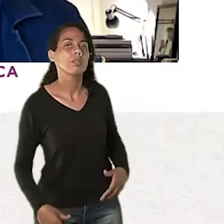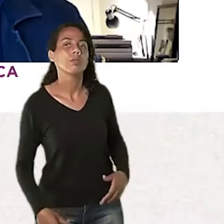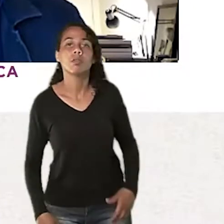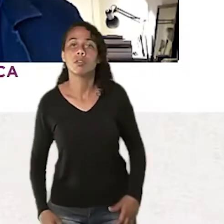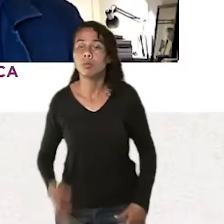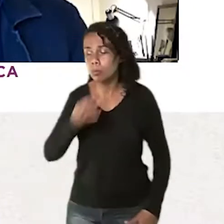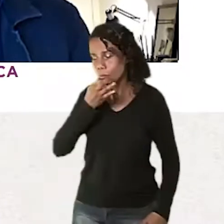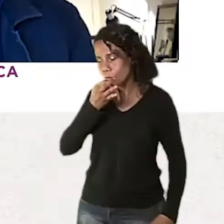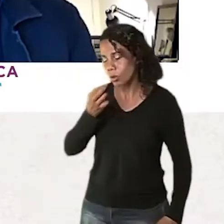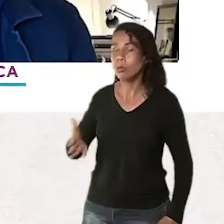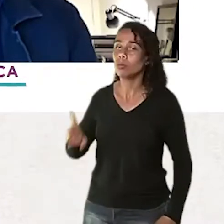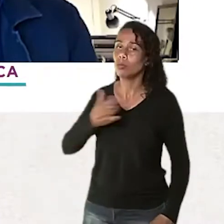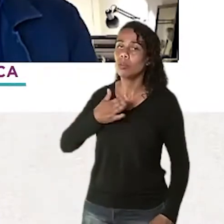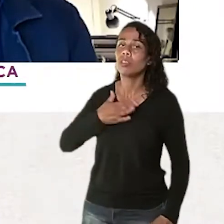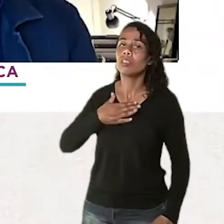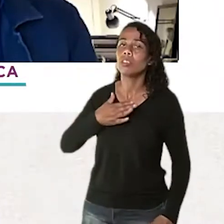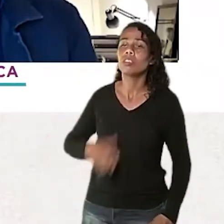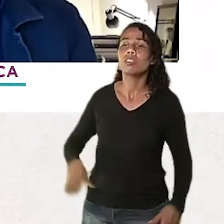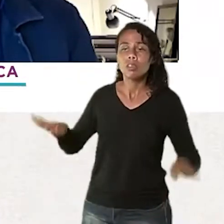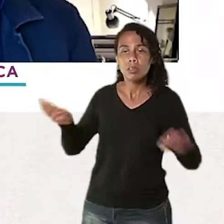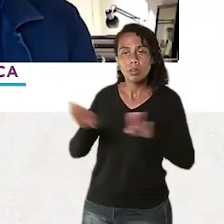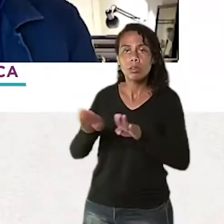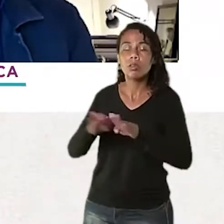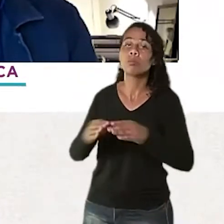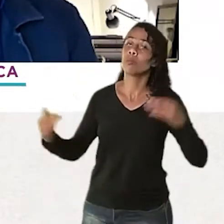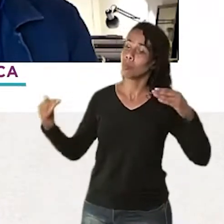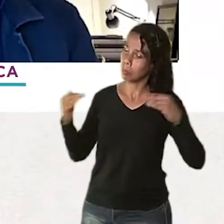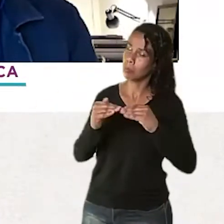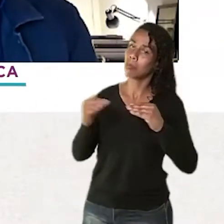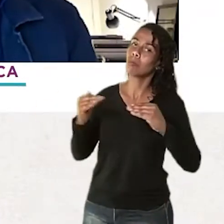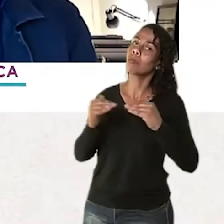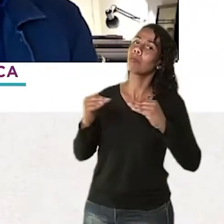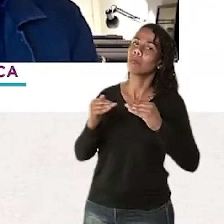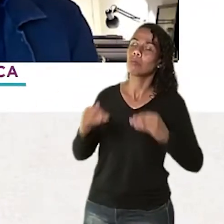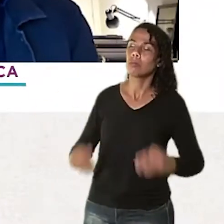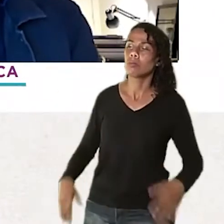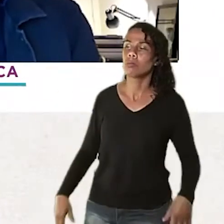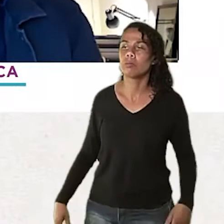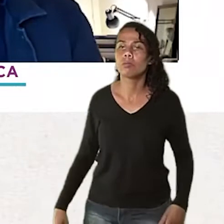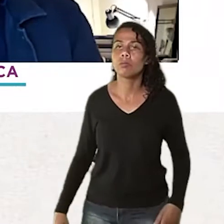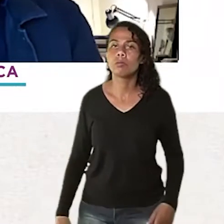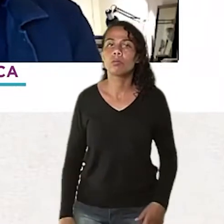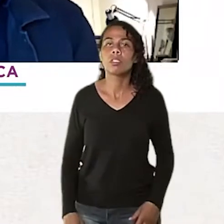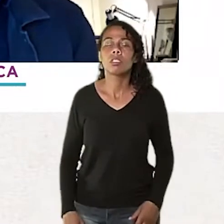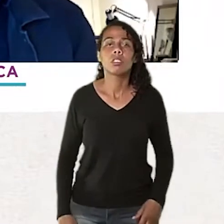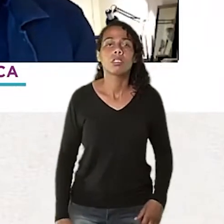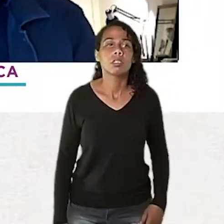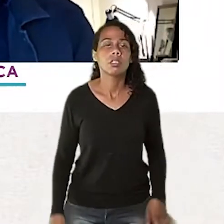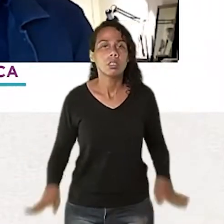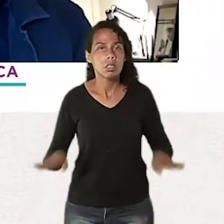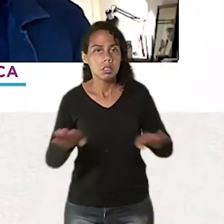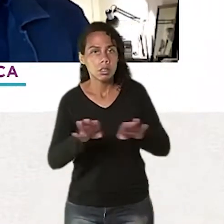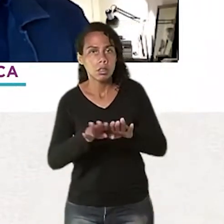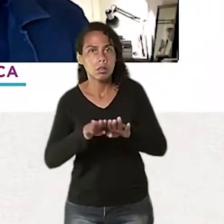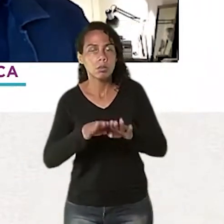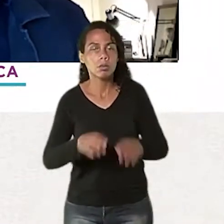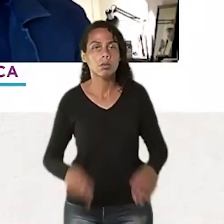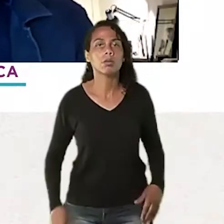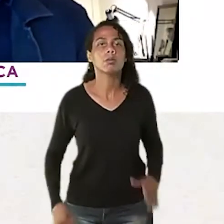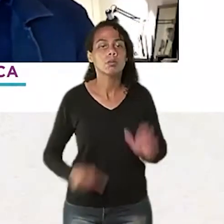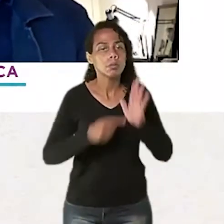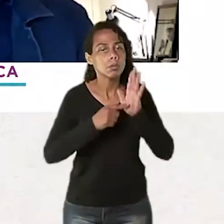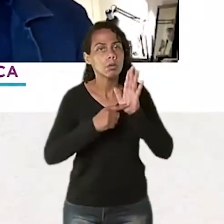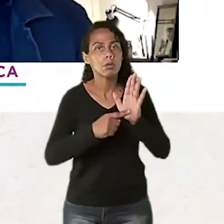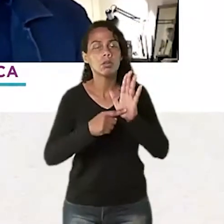Até porque esses escritores que viraram cronistas porque precisavam de grana, você tem isso também na tradição do Brasil,